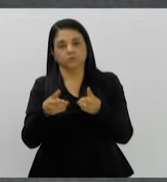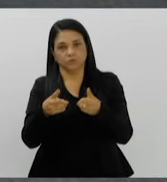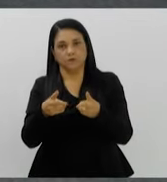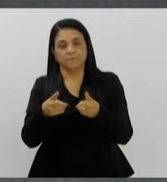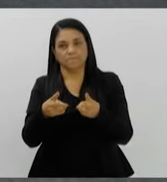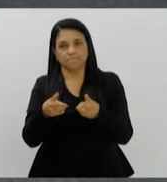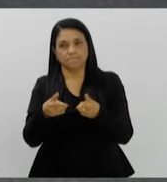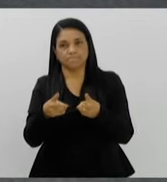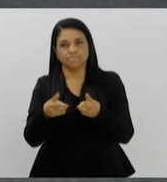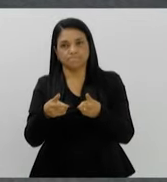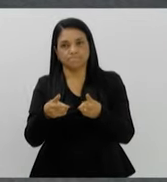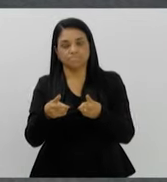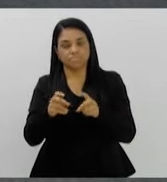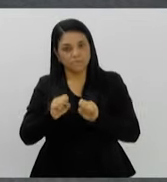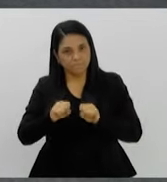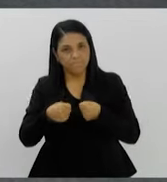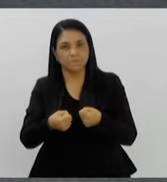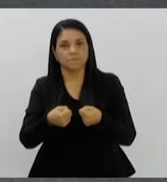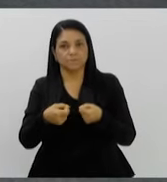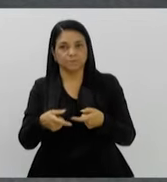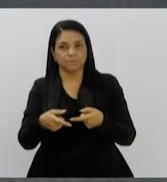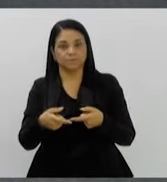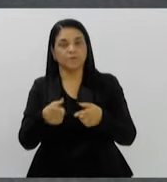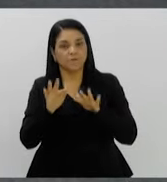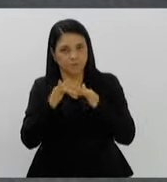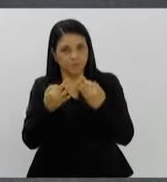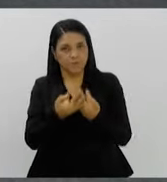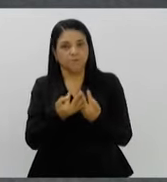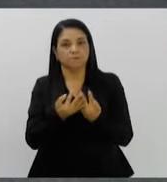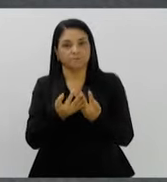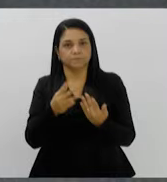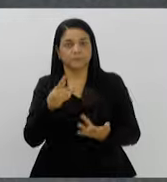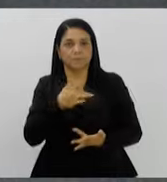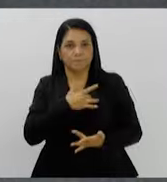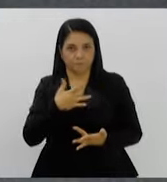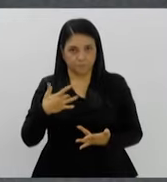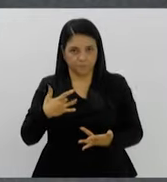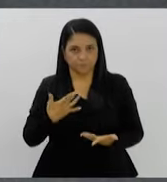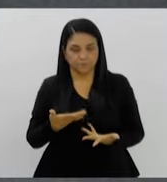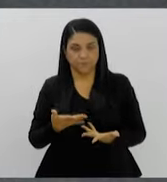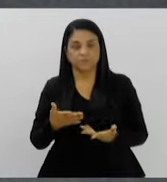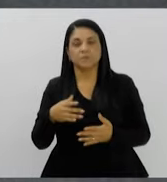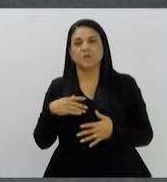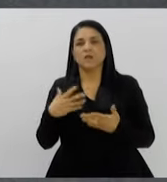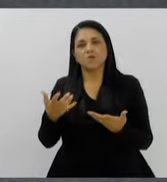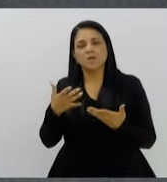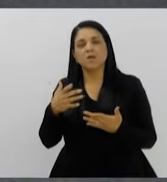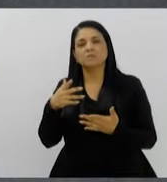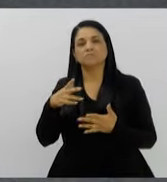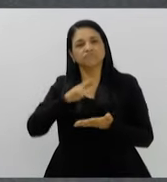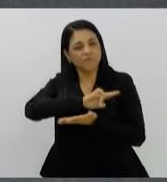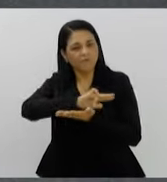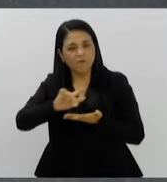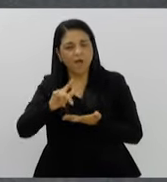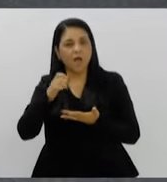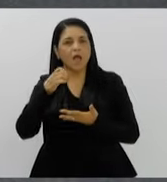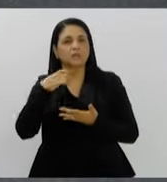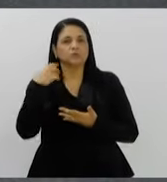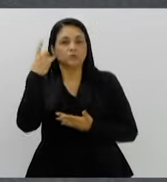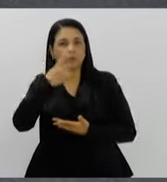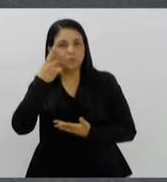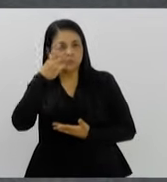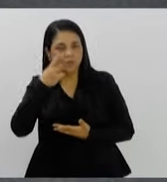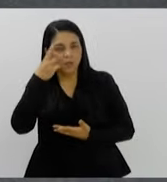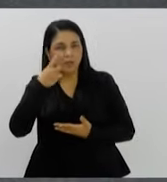fala aproveitando do presidente queria dizer que vários deputados aqui eu a deputada Élica takimoto